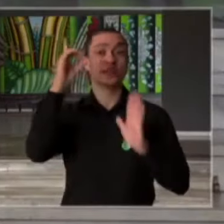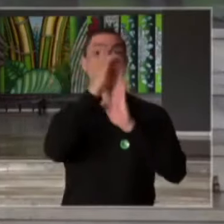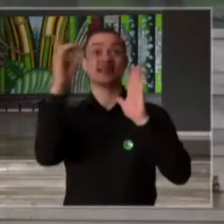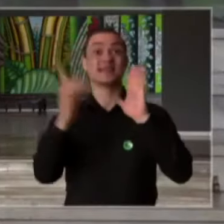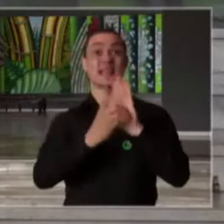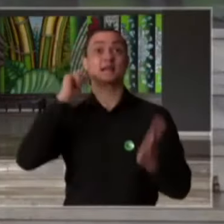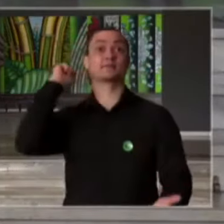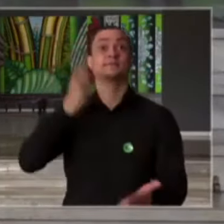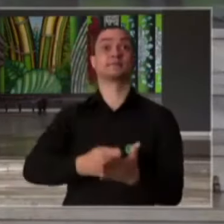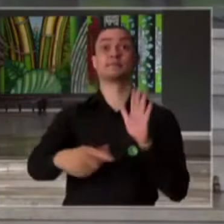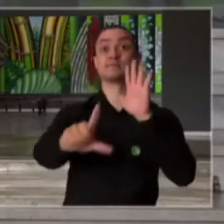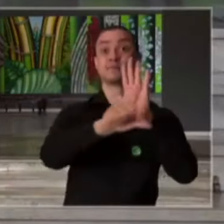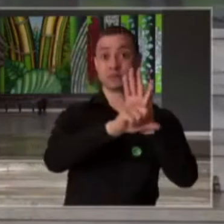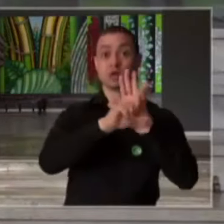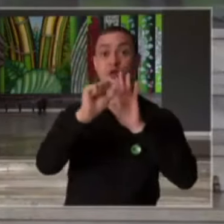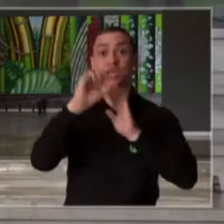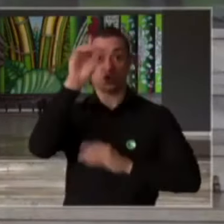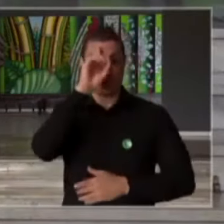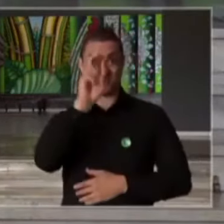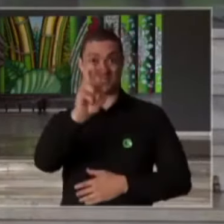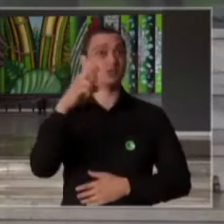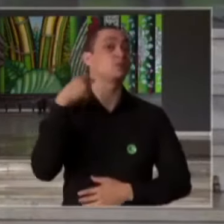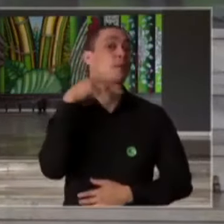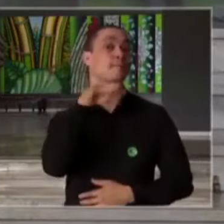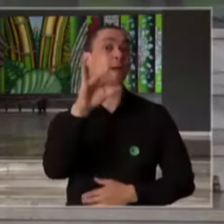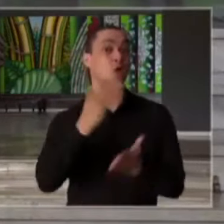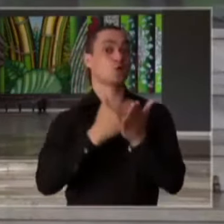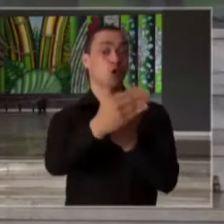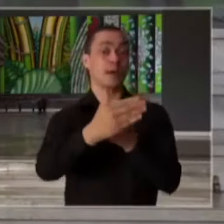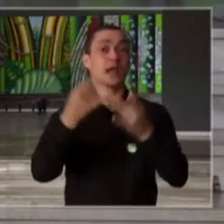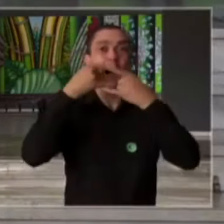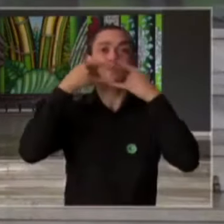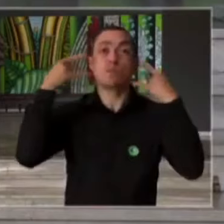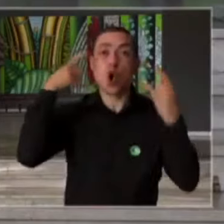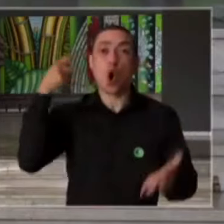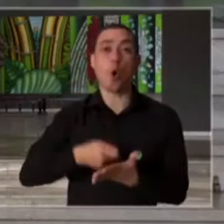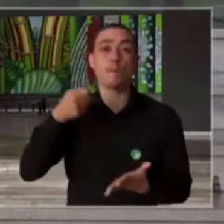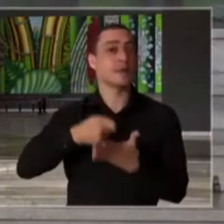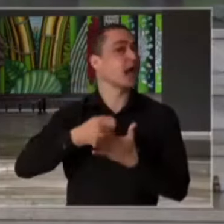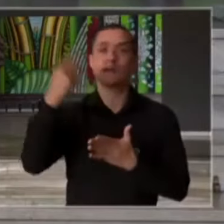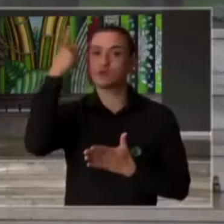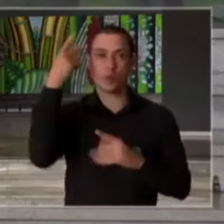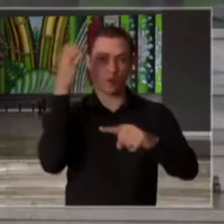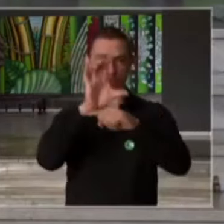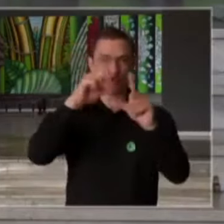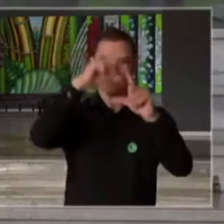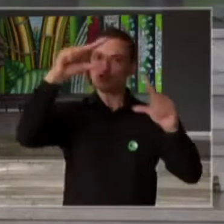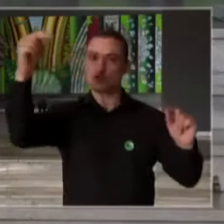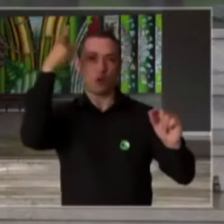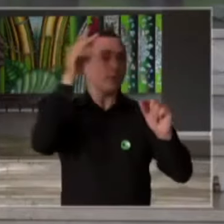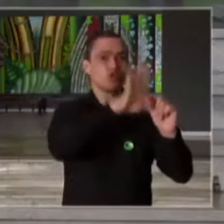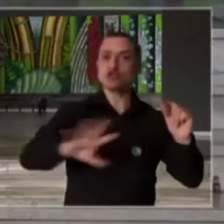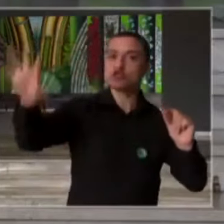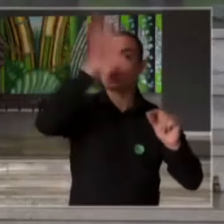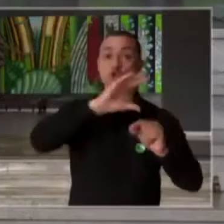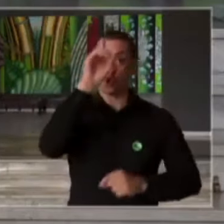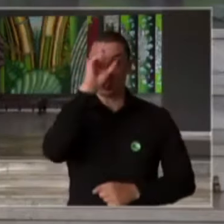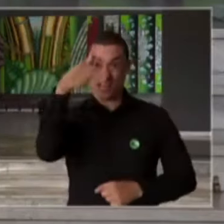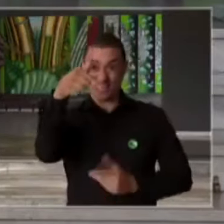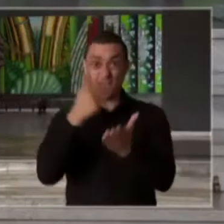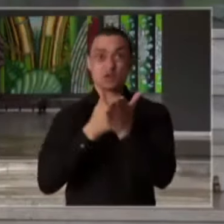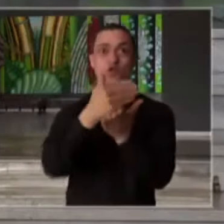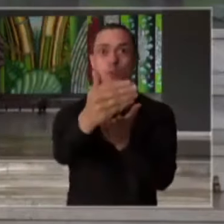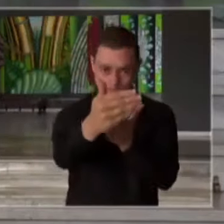amanhã, 5 de maio, a obrigatoriedade no uso de máscaras em todo o Estado de São Paulo a partir do dia 7